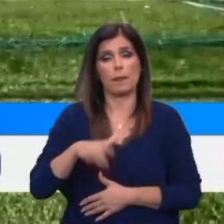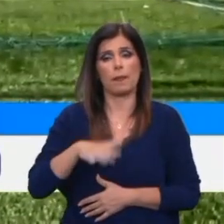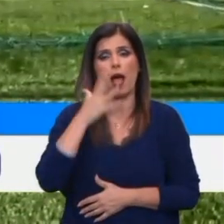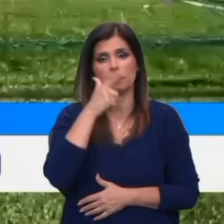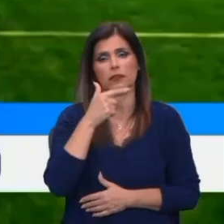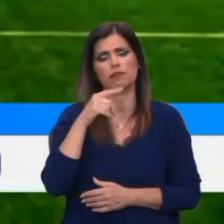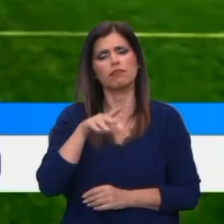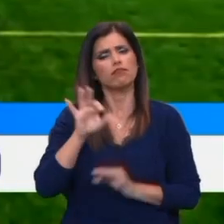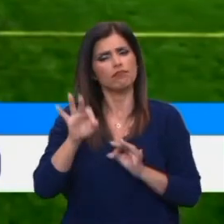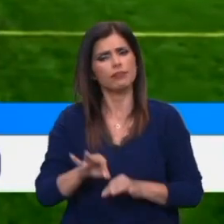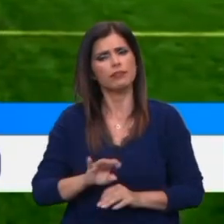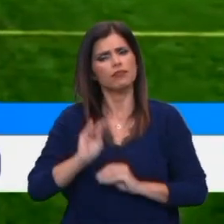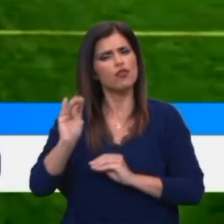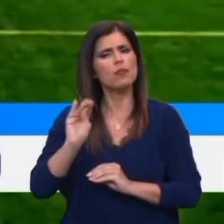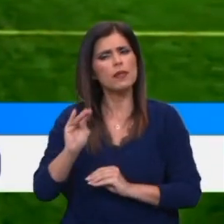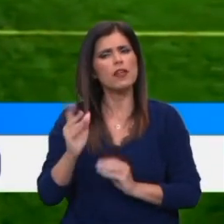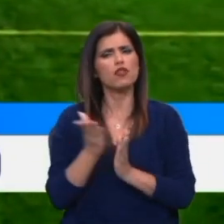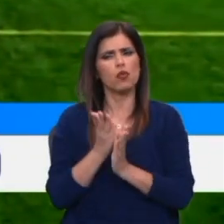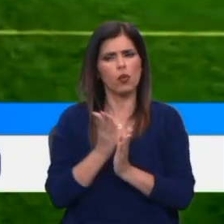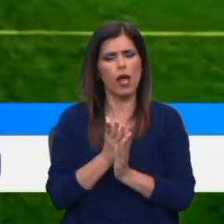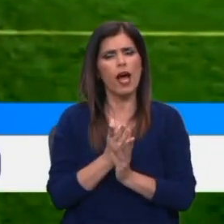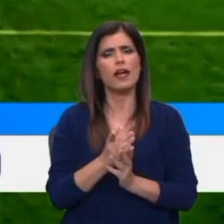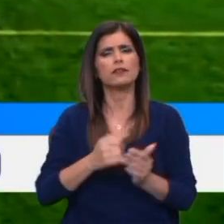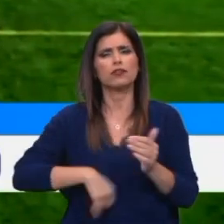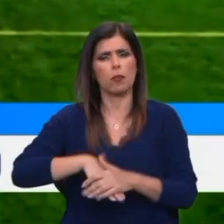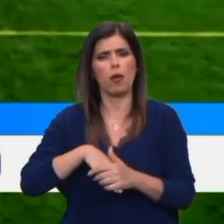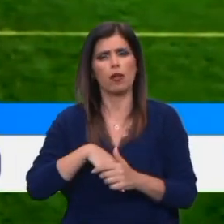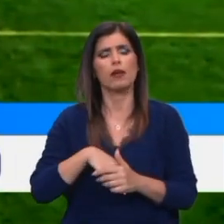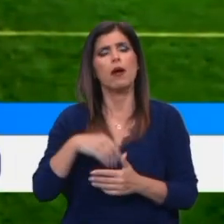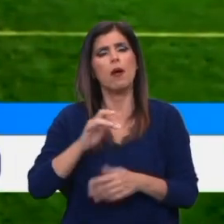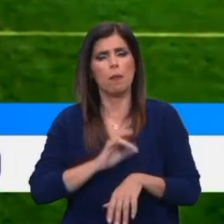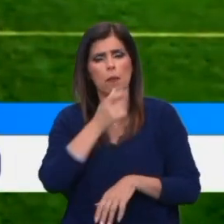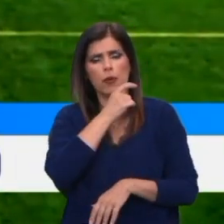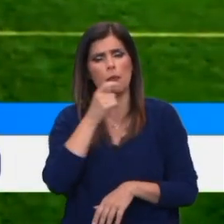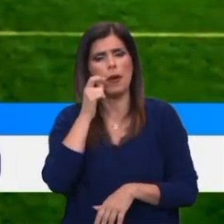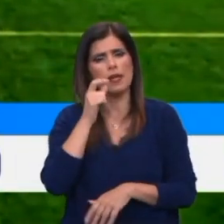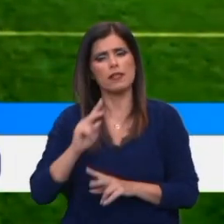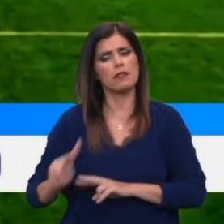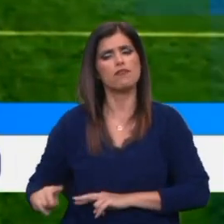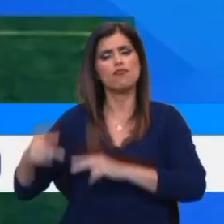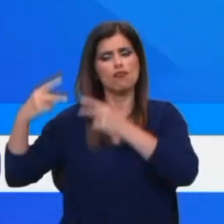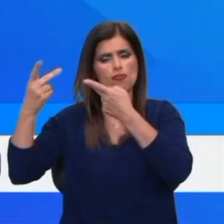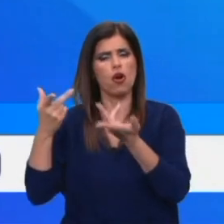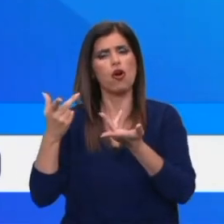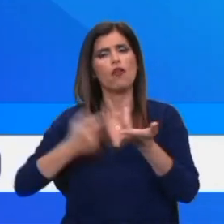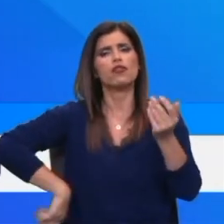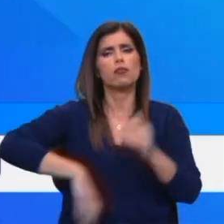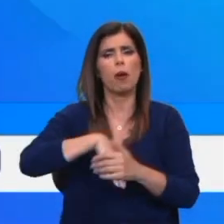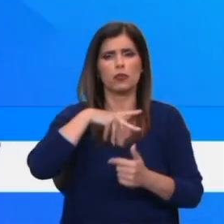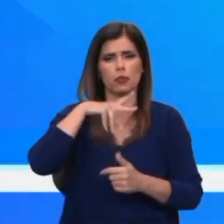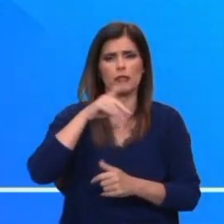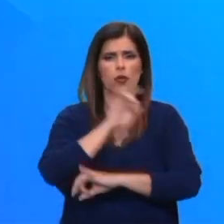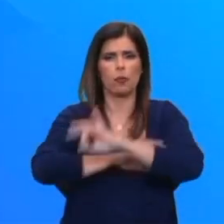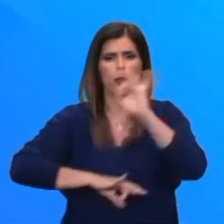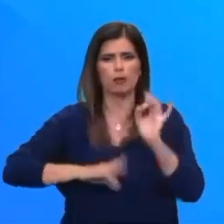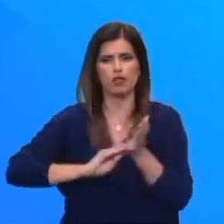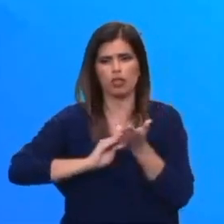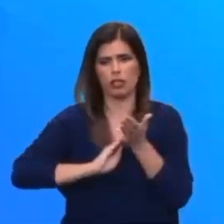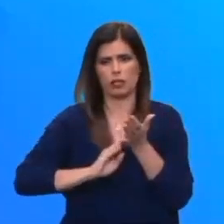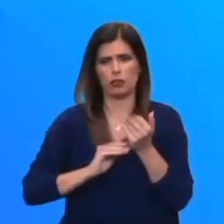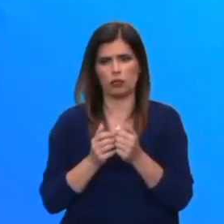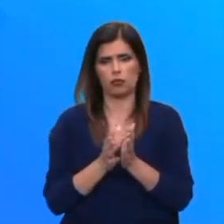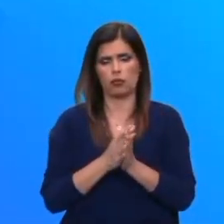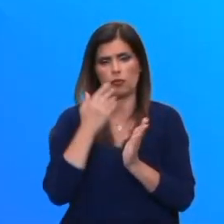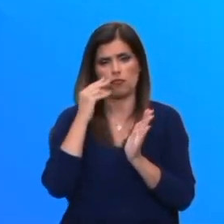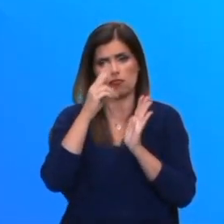formação académica e desportiva e promessas de jogarem nos escalões profissionais do futebol português e europeu. Tudo por escrito, como